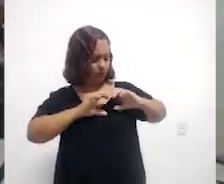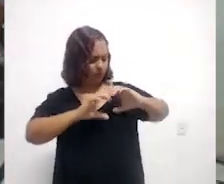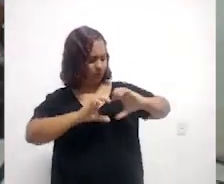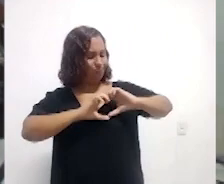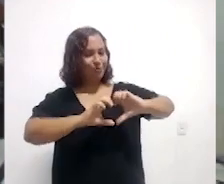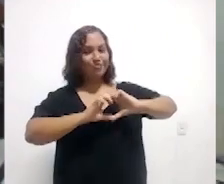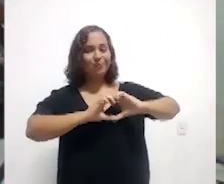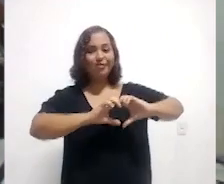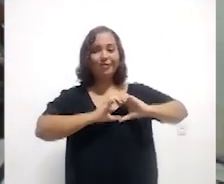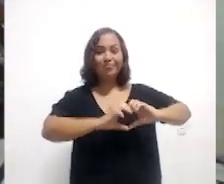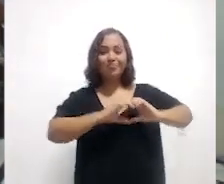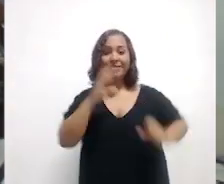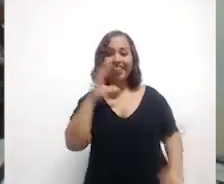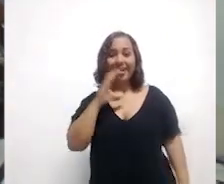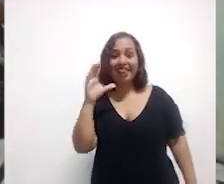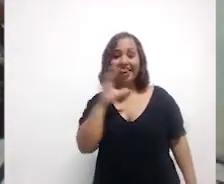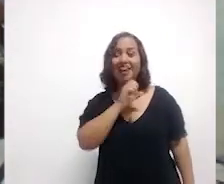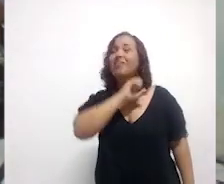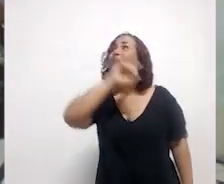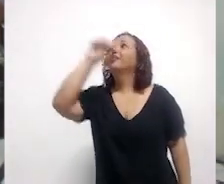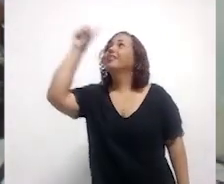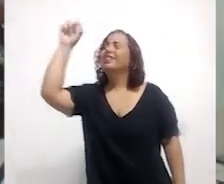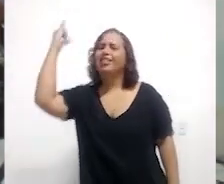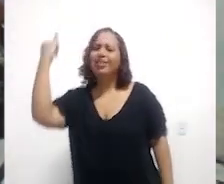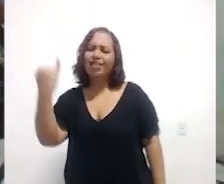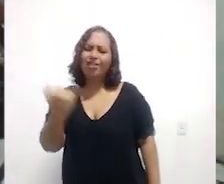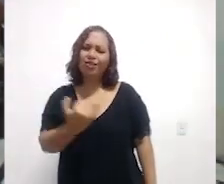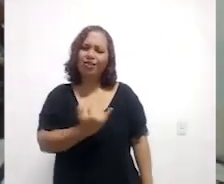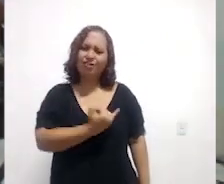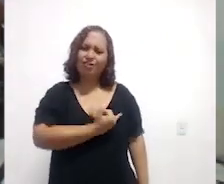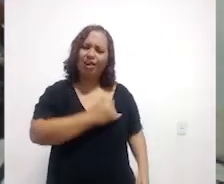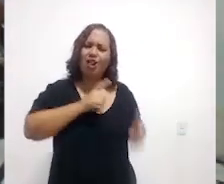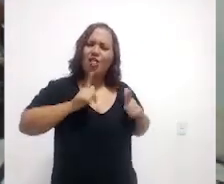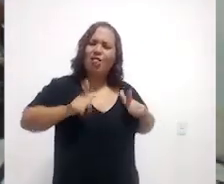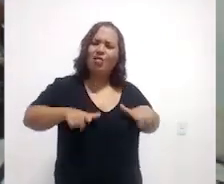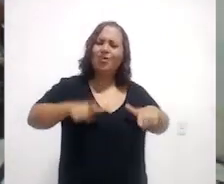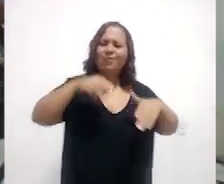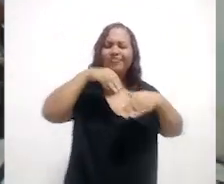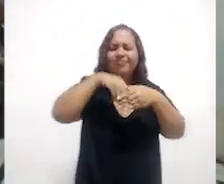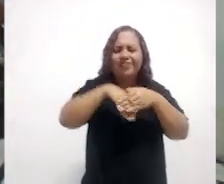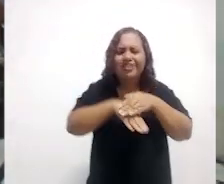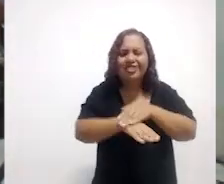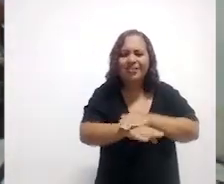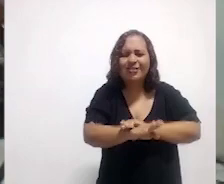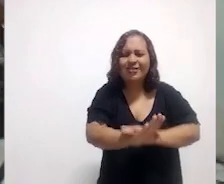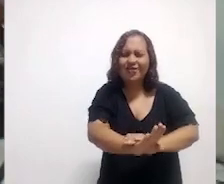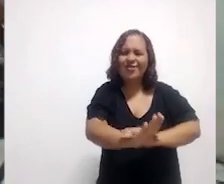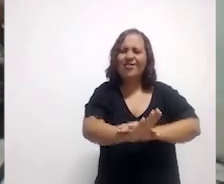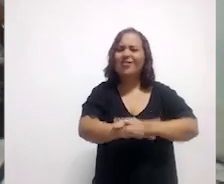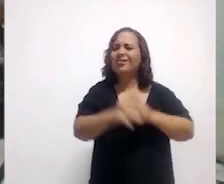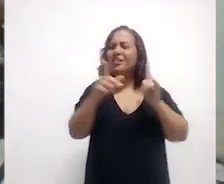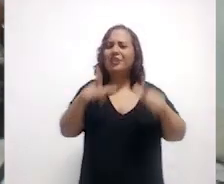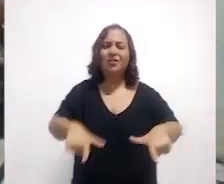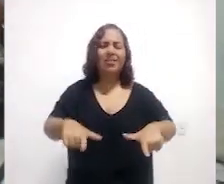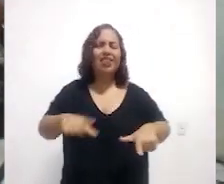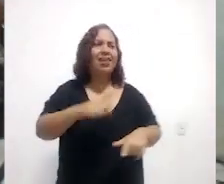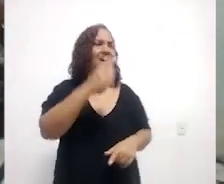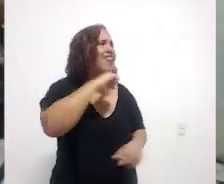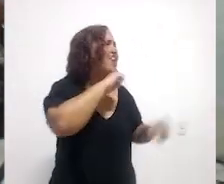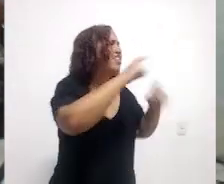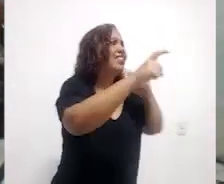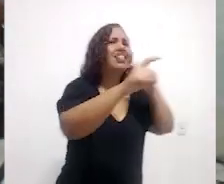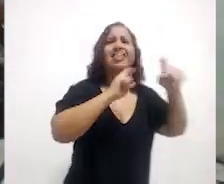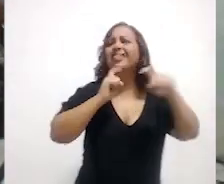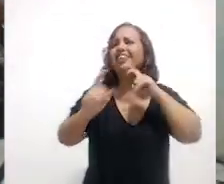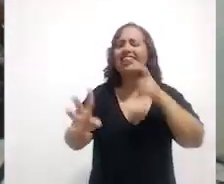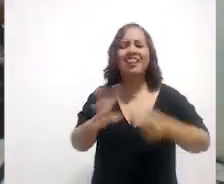acelerarem. É Ele mexendo no secreto da gente, um lugar que ninguém conhece,